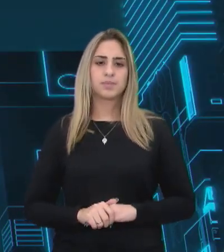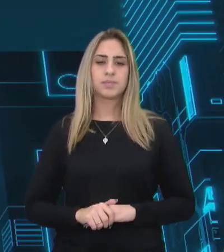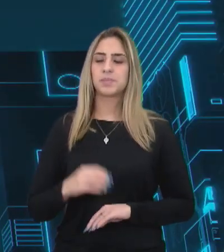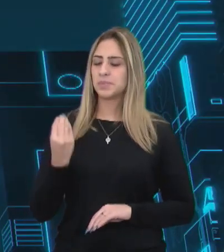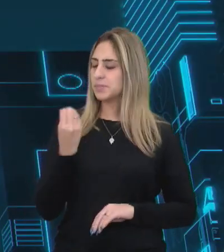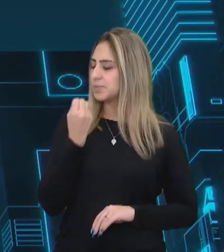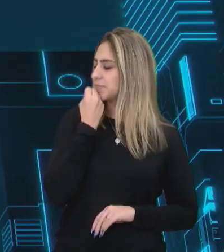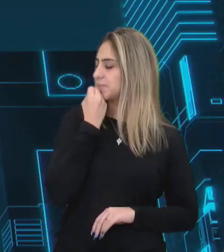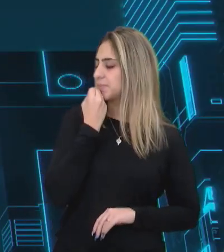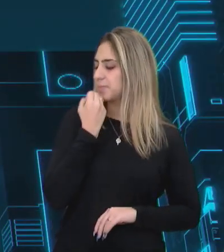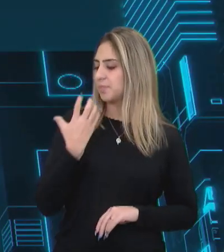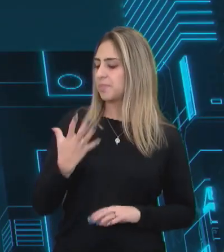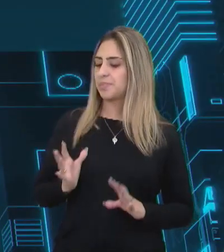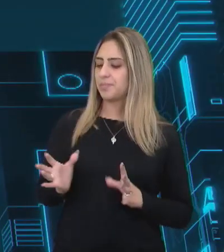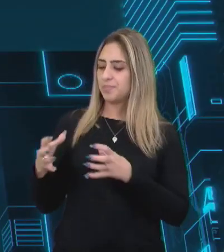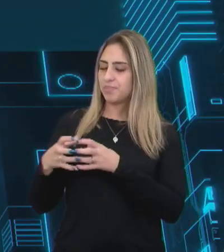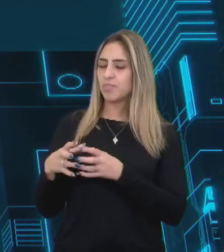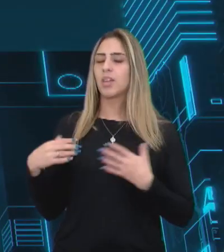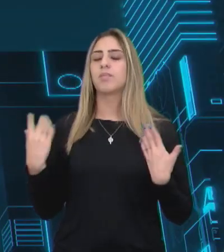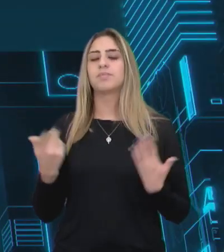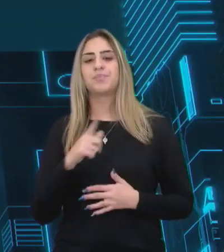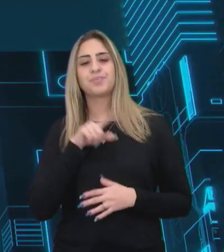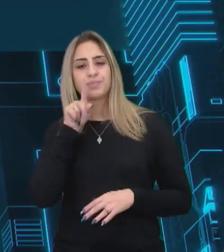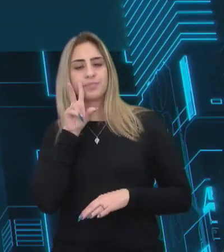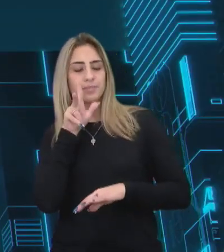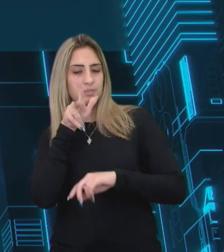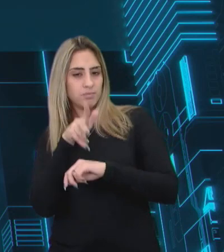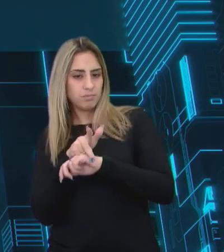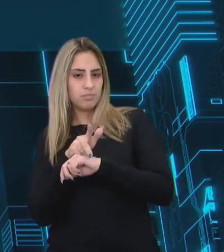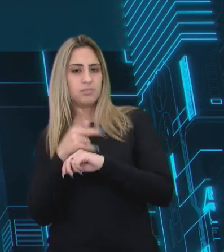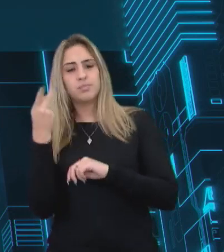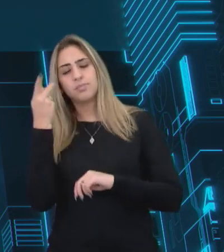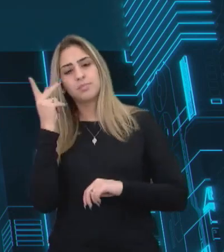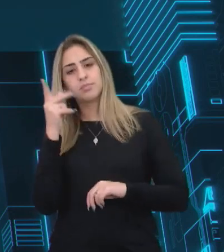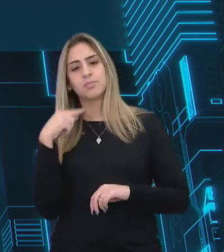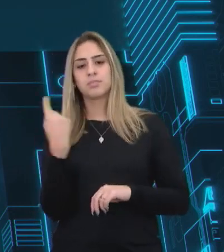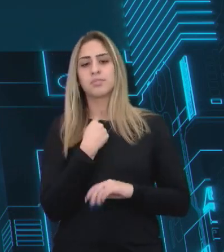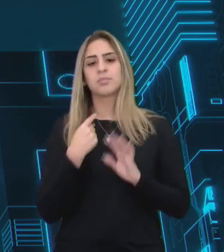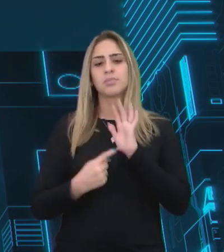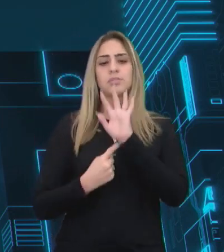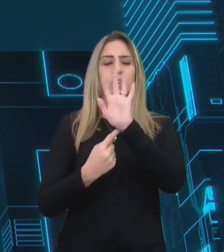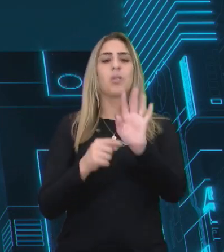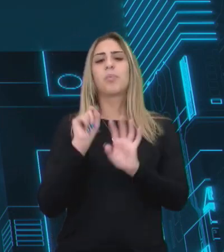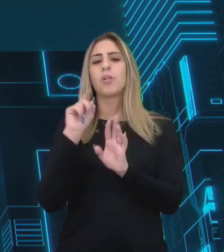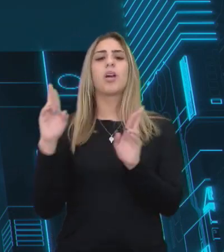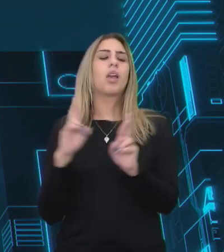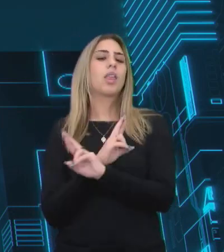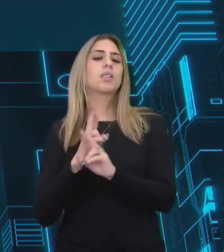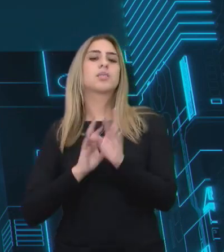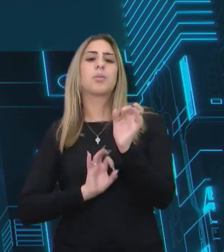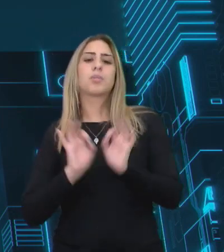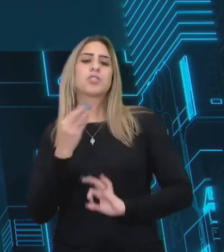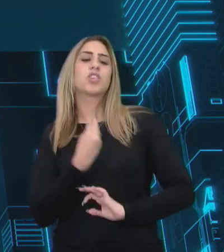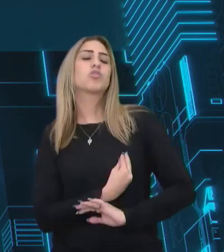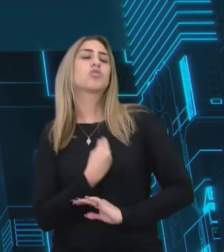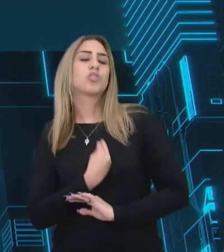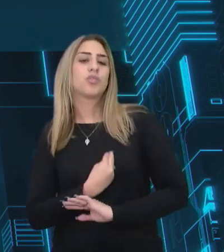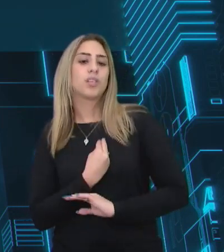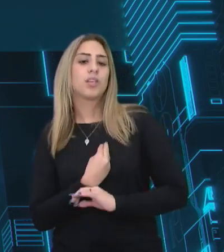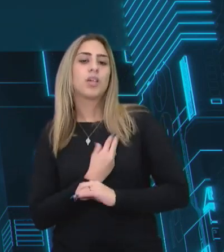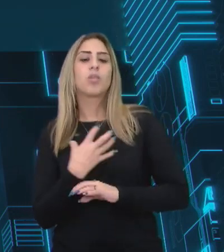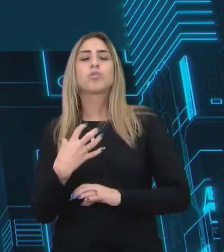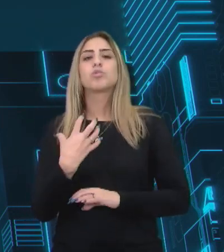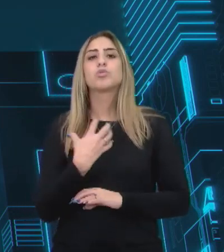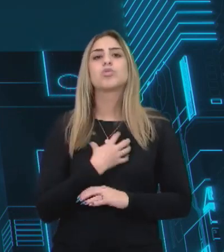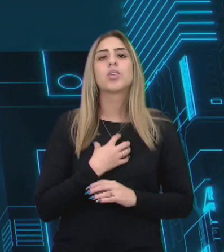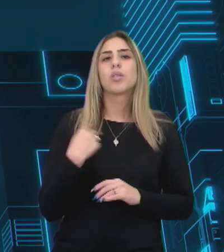Muito bem, turma. Então, tivemos esse vídeo aí para ilustrar um pouco a relação do projeto de vida com o olhar que